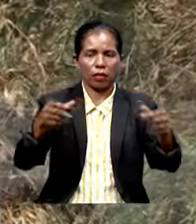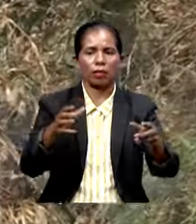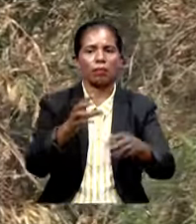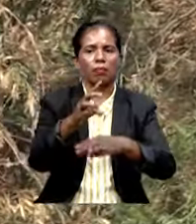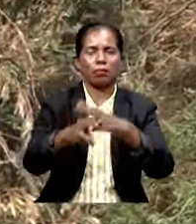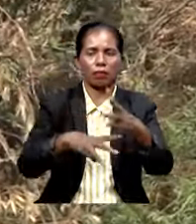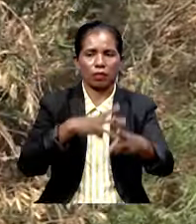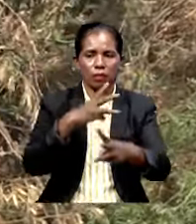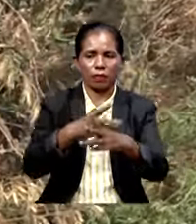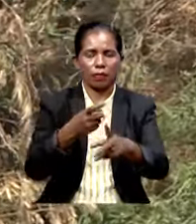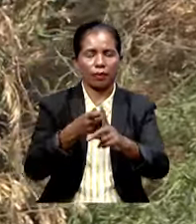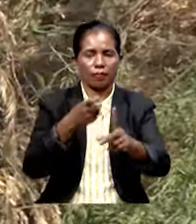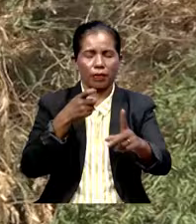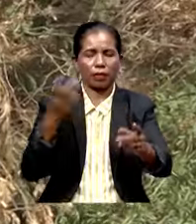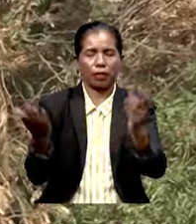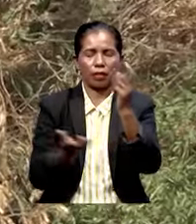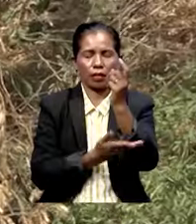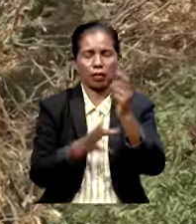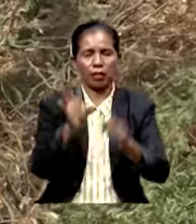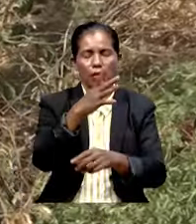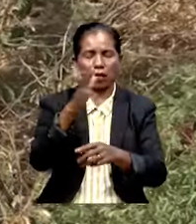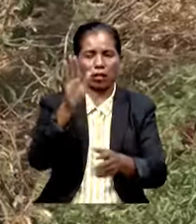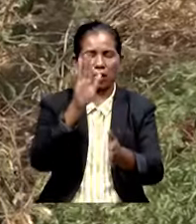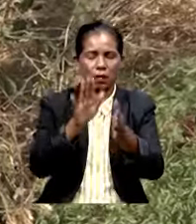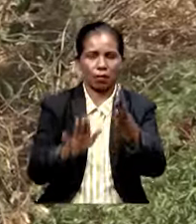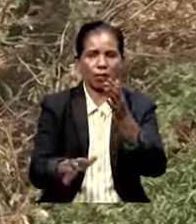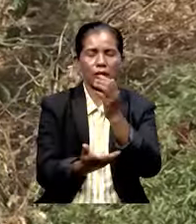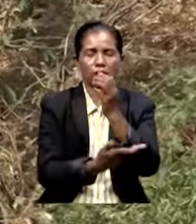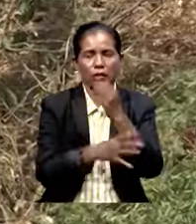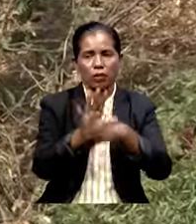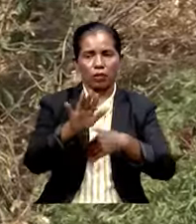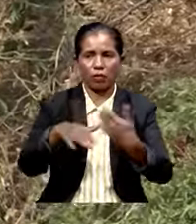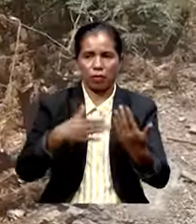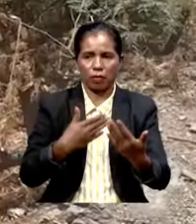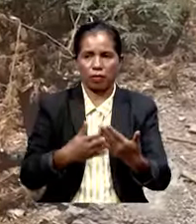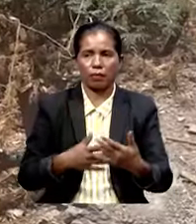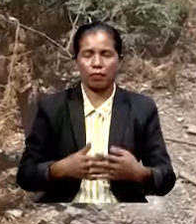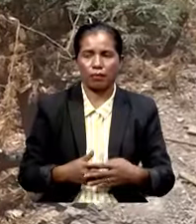mundo, liu husi tesi ai no ha menos ai laran sira.